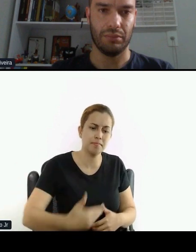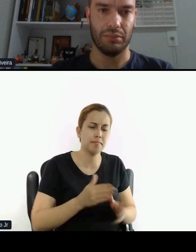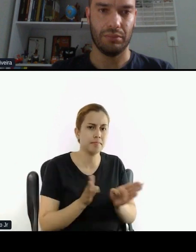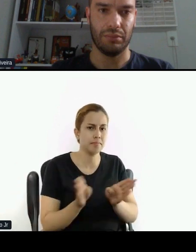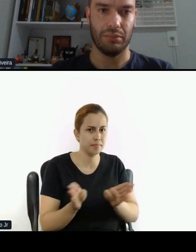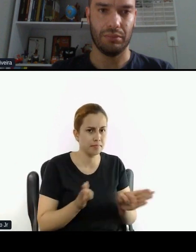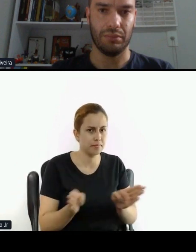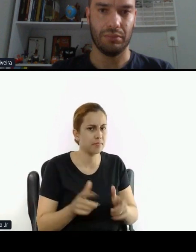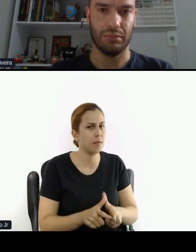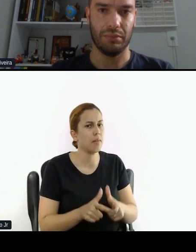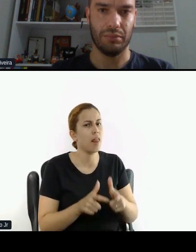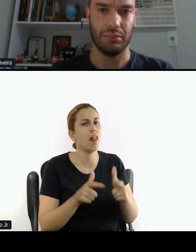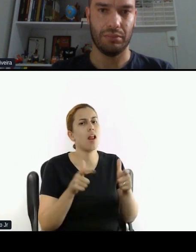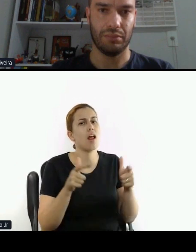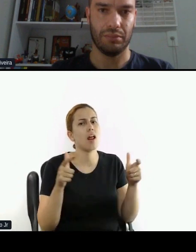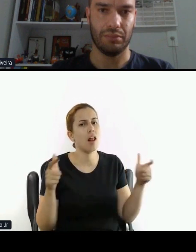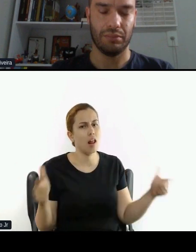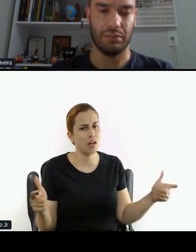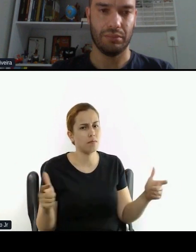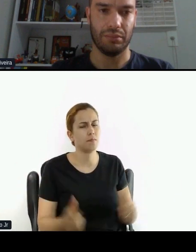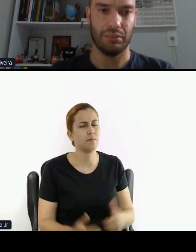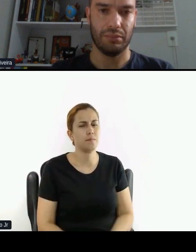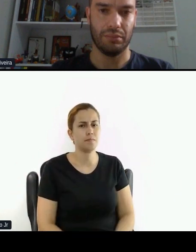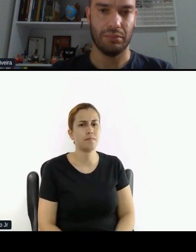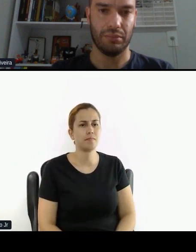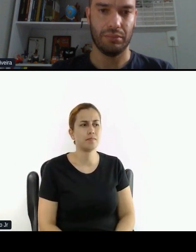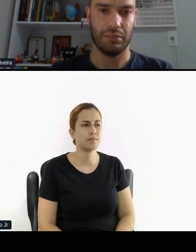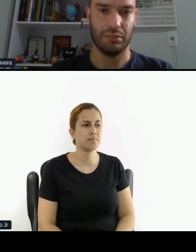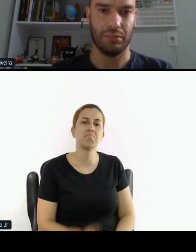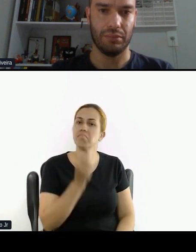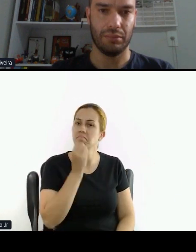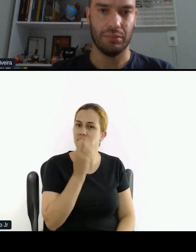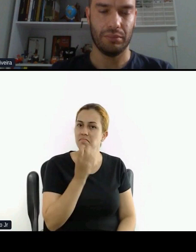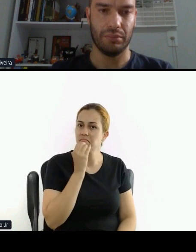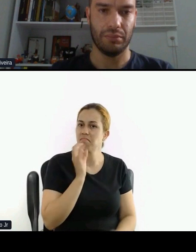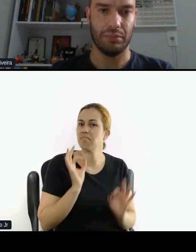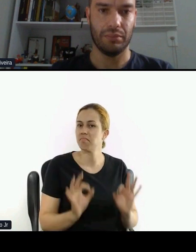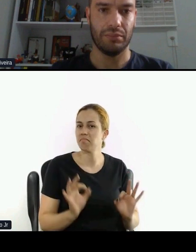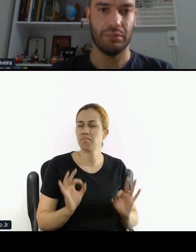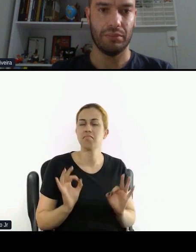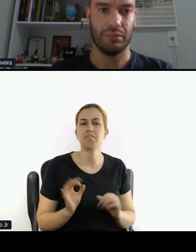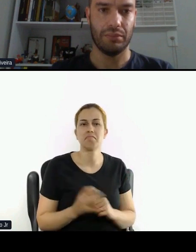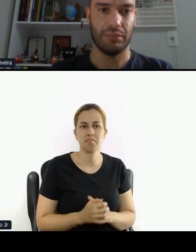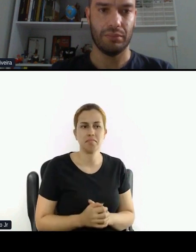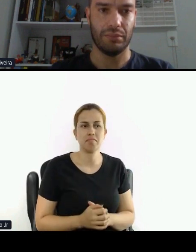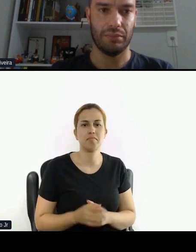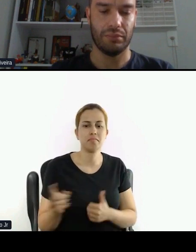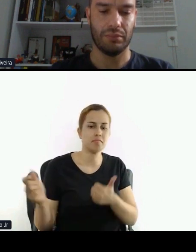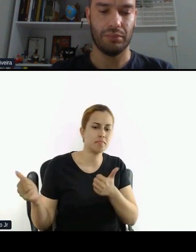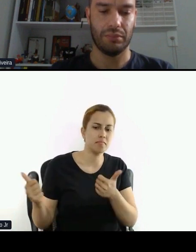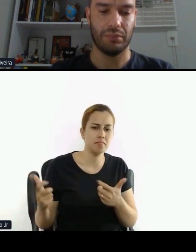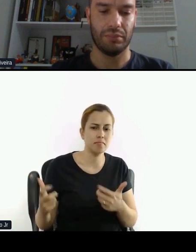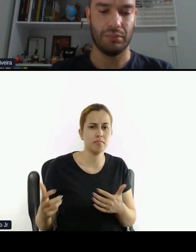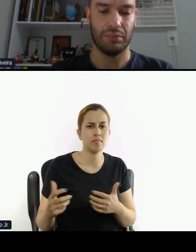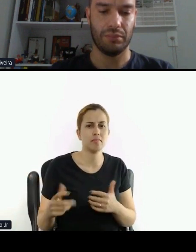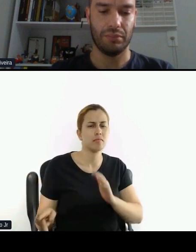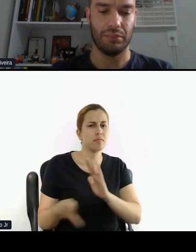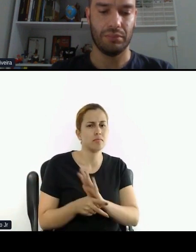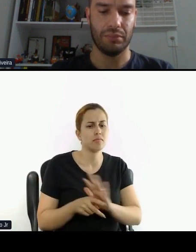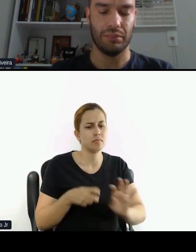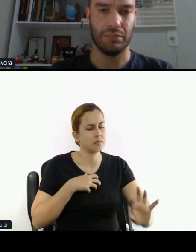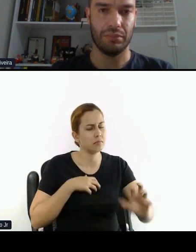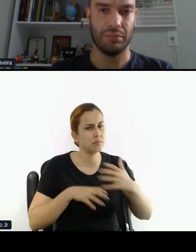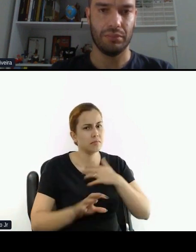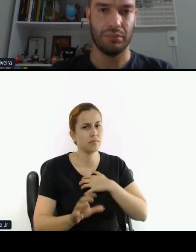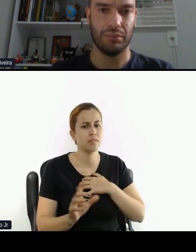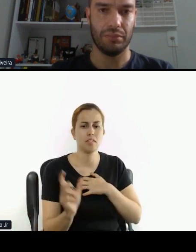Essa opinião minha. Não, muito bom, com certeza. Só um ponto aí que tu trouxe, Antúlio, sobre empatia, é a palavra que eu